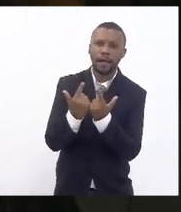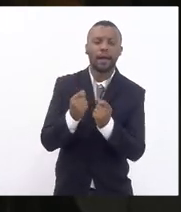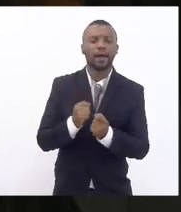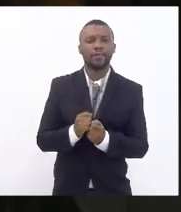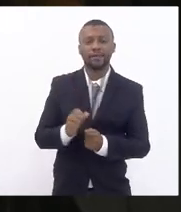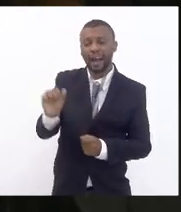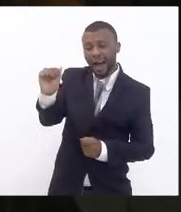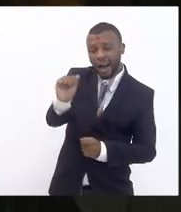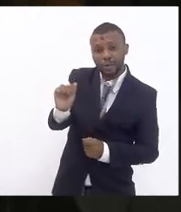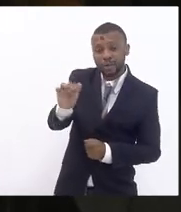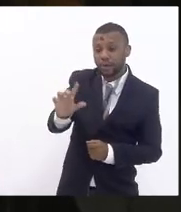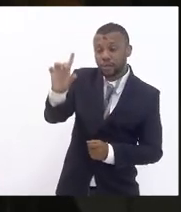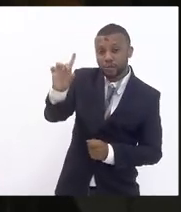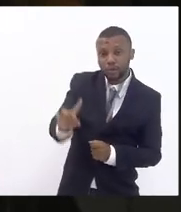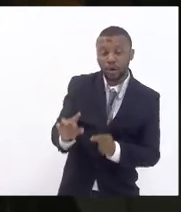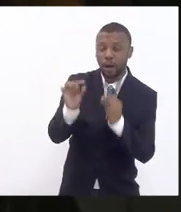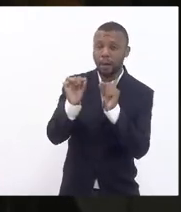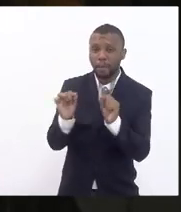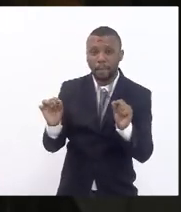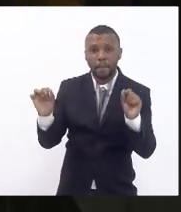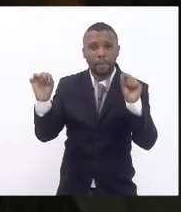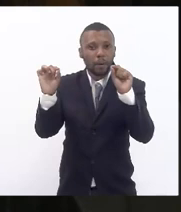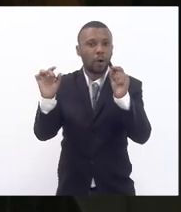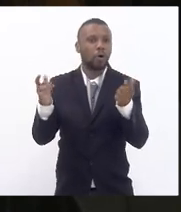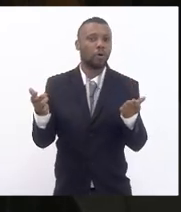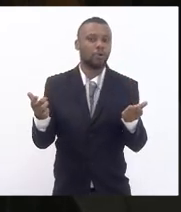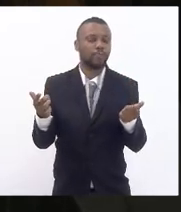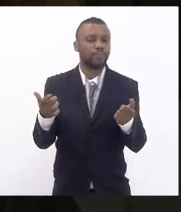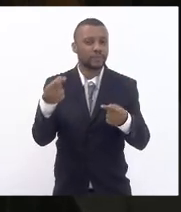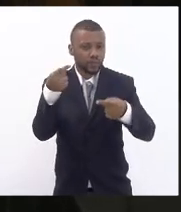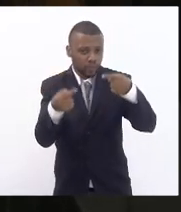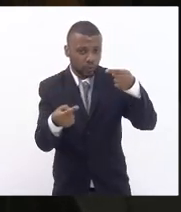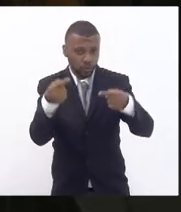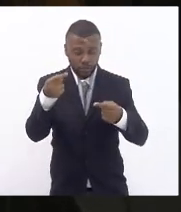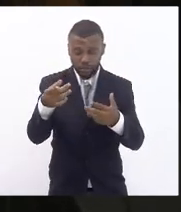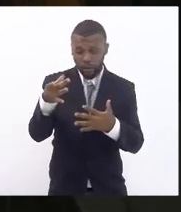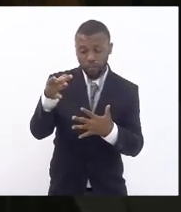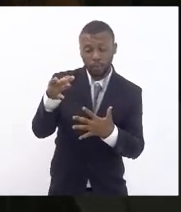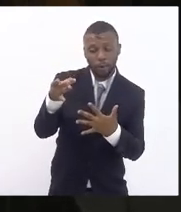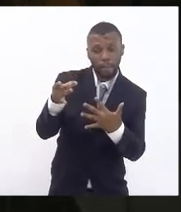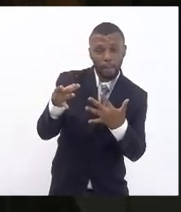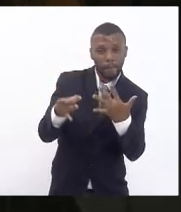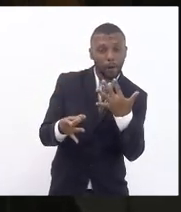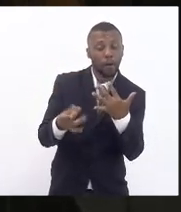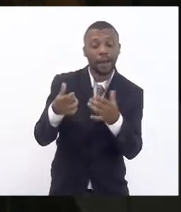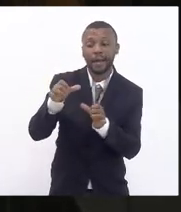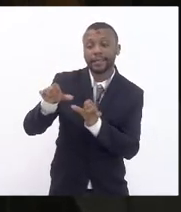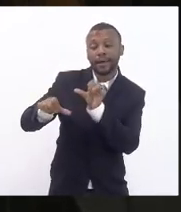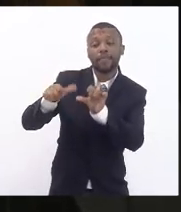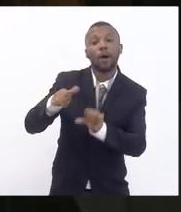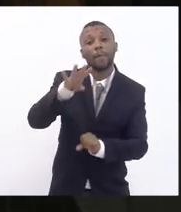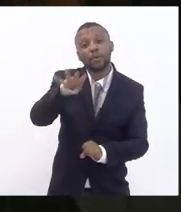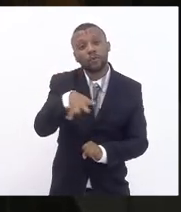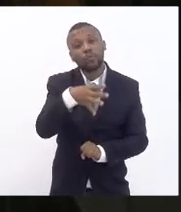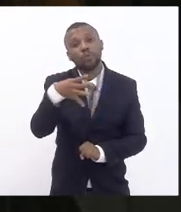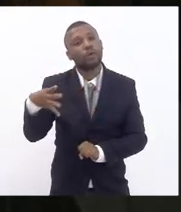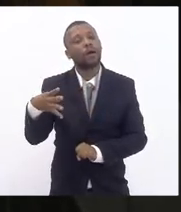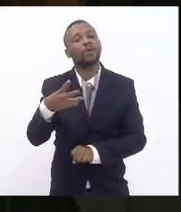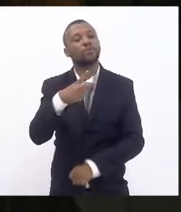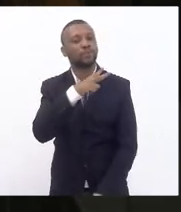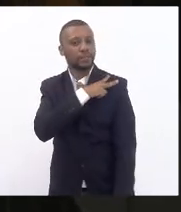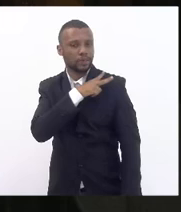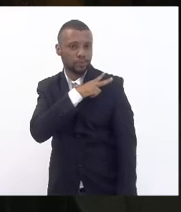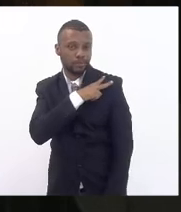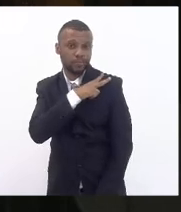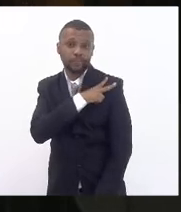Associação de Diretores, CEP, discutir em detalhes a reforma do ensino médio. E propusemos também que no